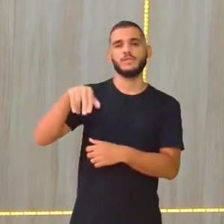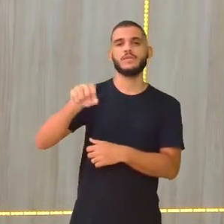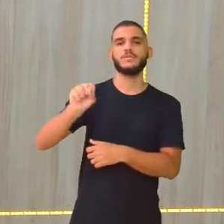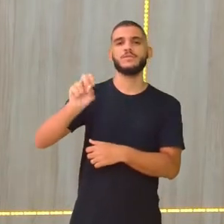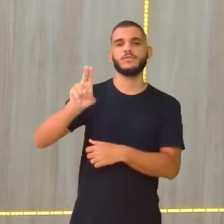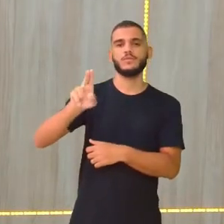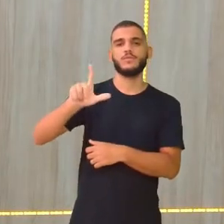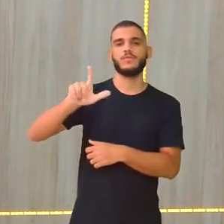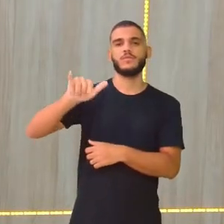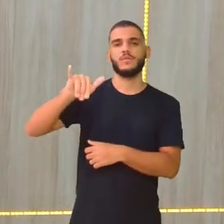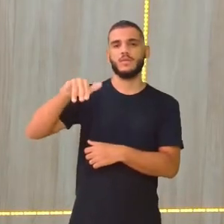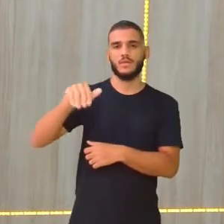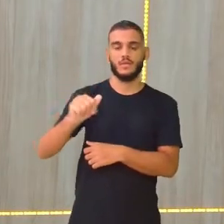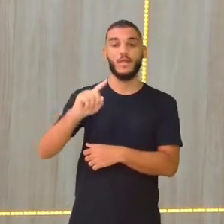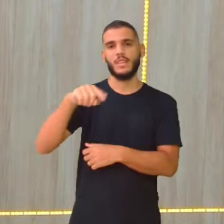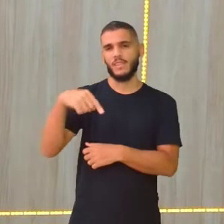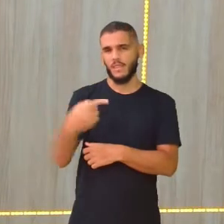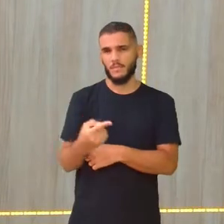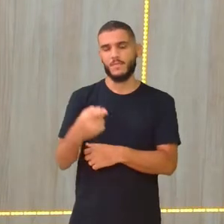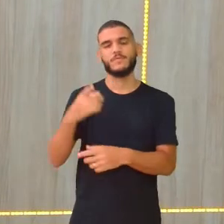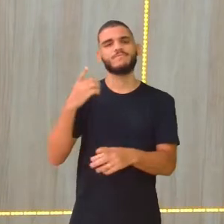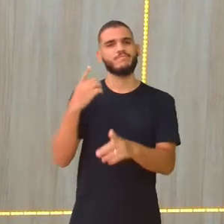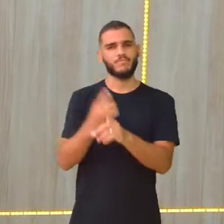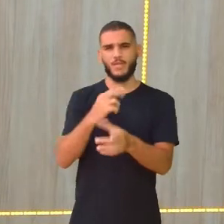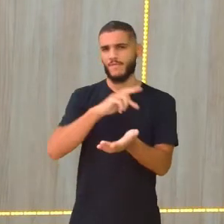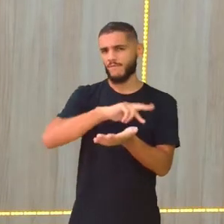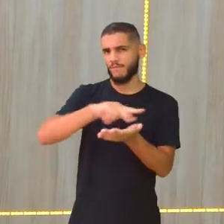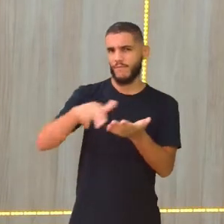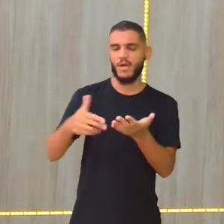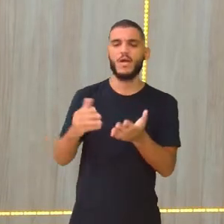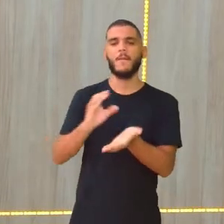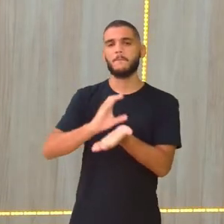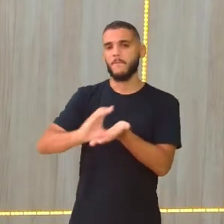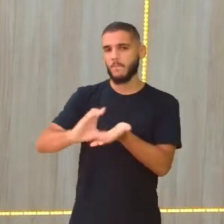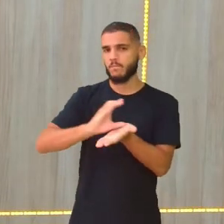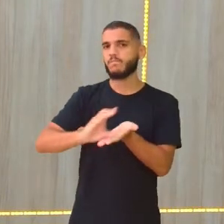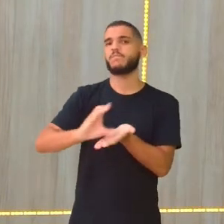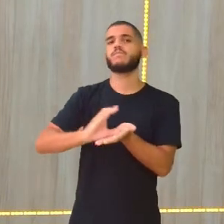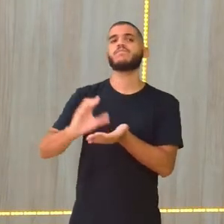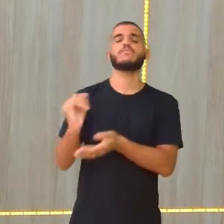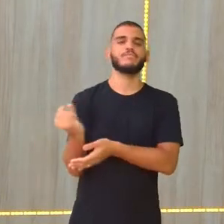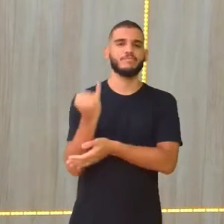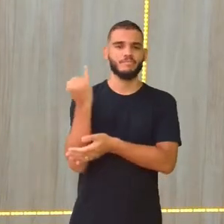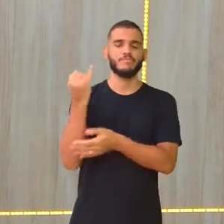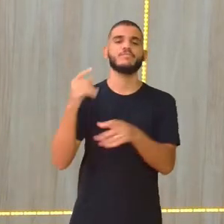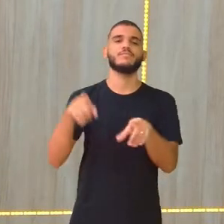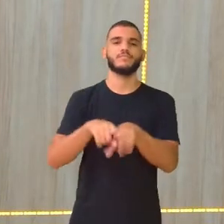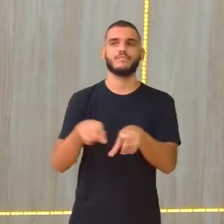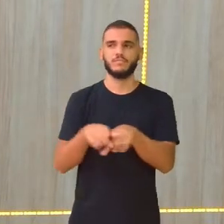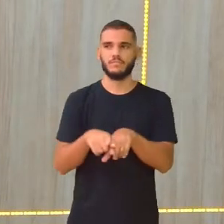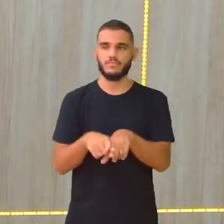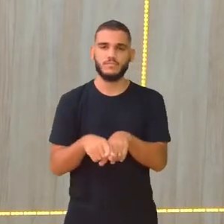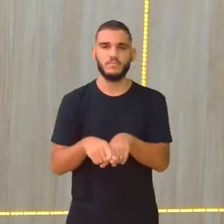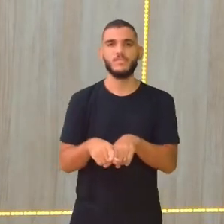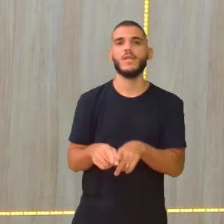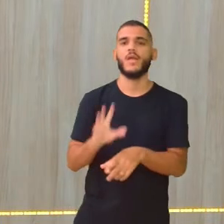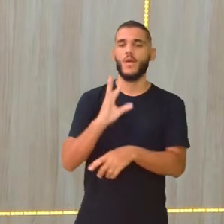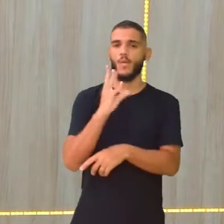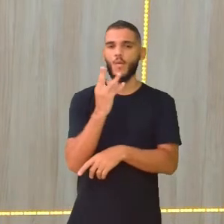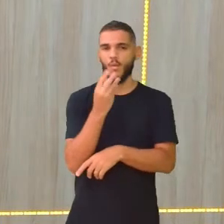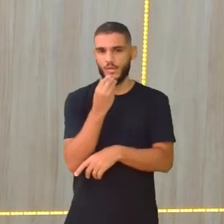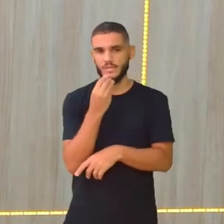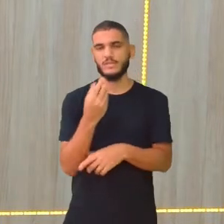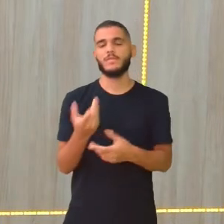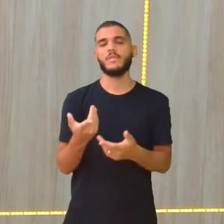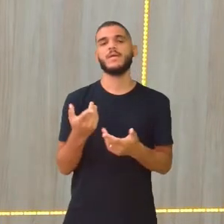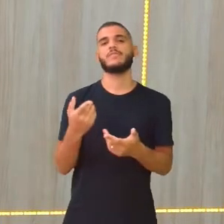depois, com as grandes descobertas, com os investimentos, né, que é muito importante, e que a questão aí do conhecimento